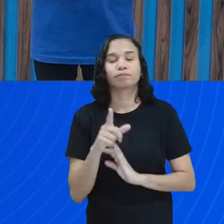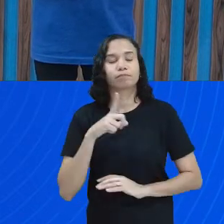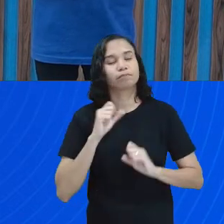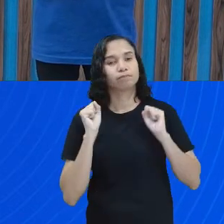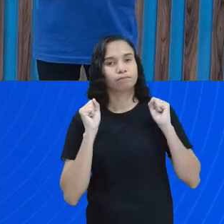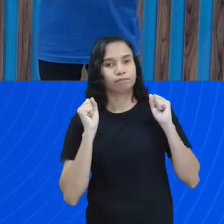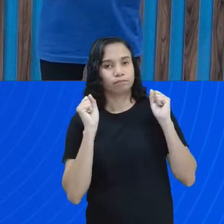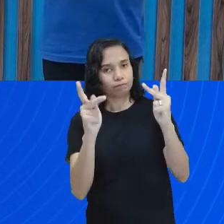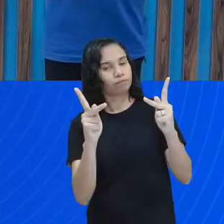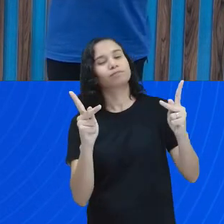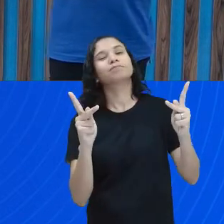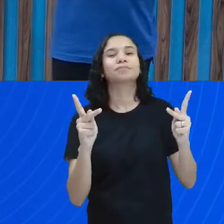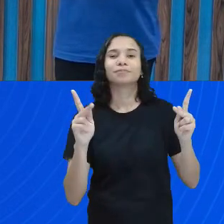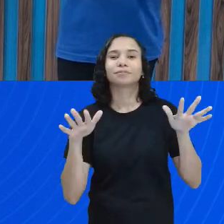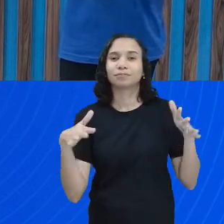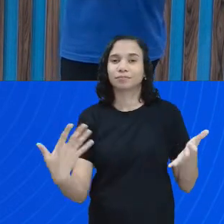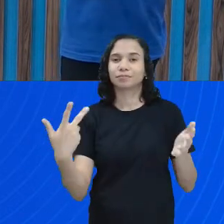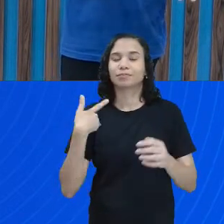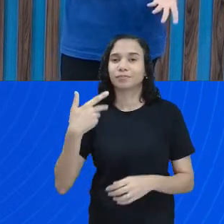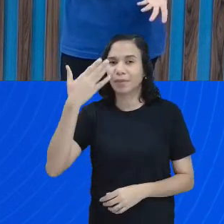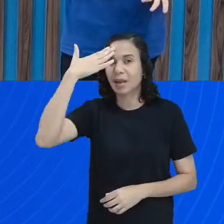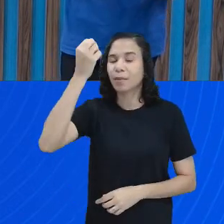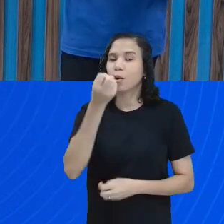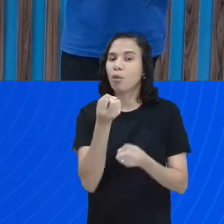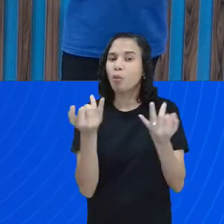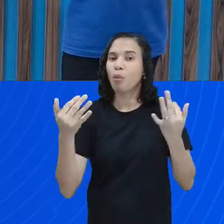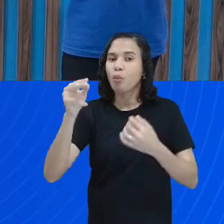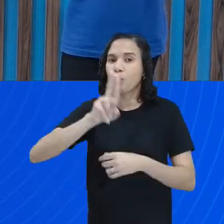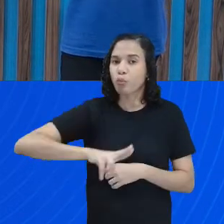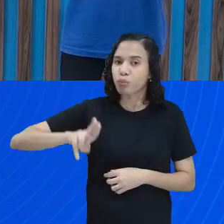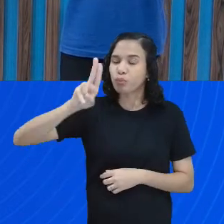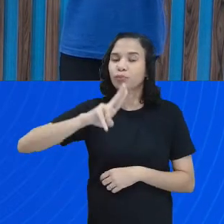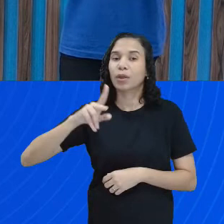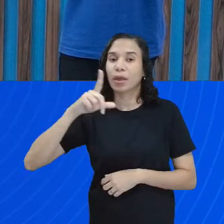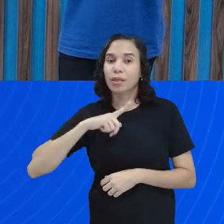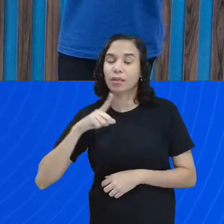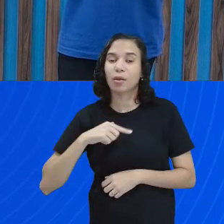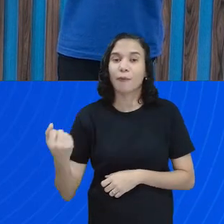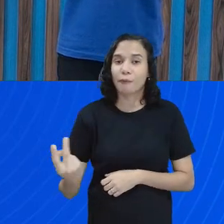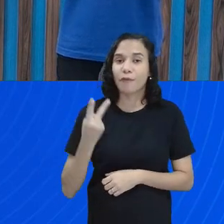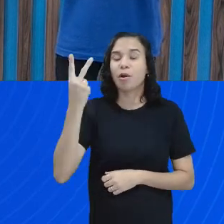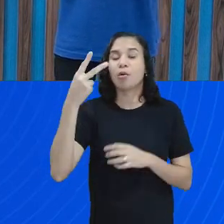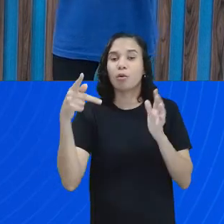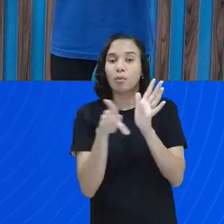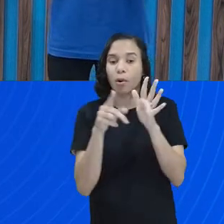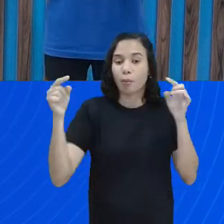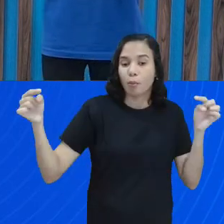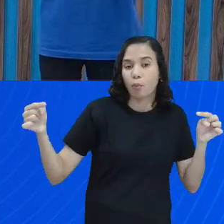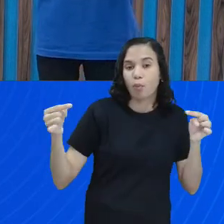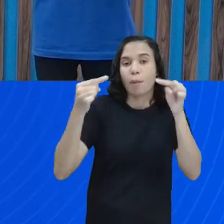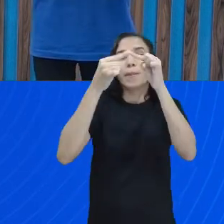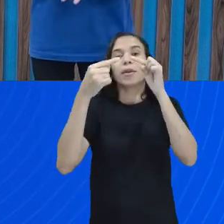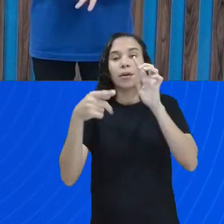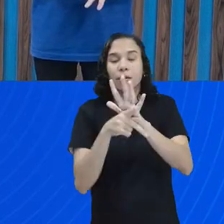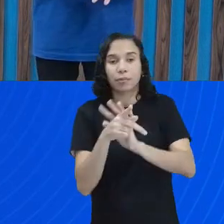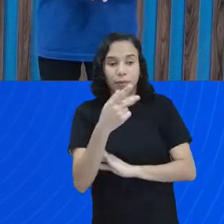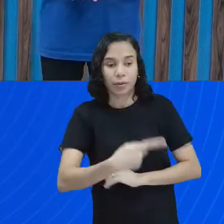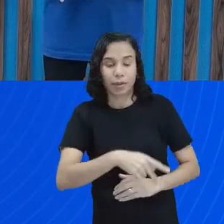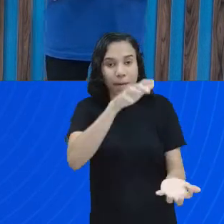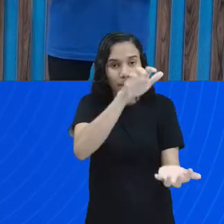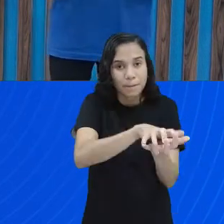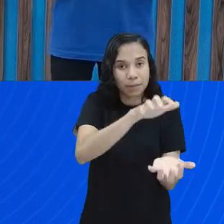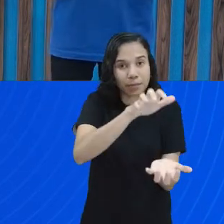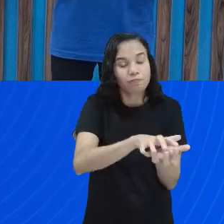mililitros, tá bom? Então, para saber quanto gastou, você vai pegar o valor que é correspondente lá aqui em Pernambuco,